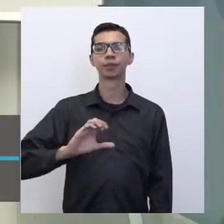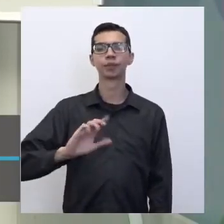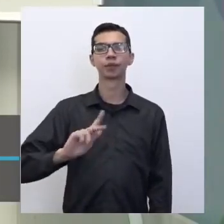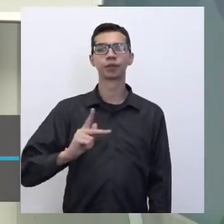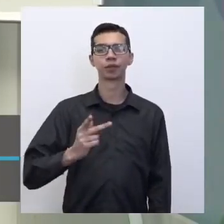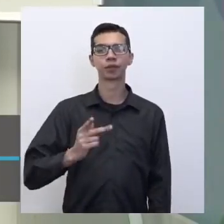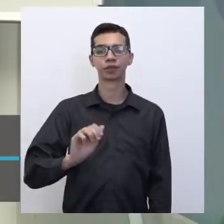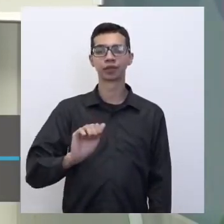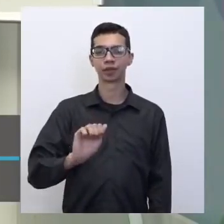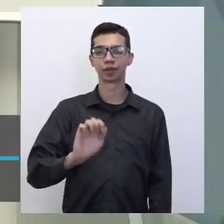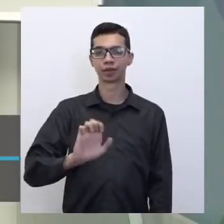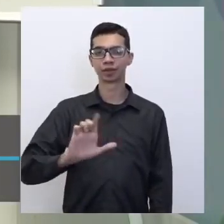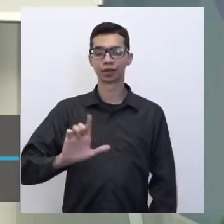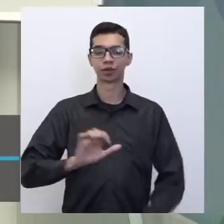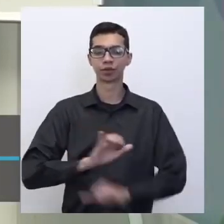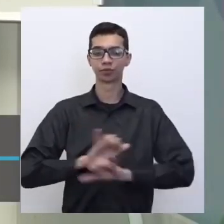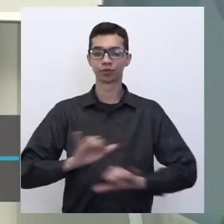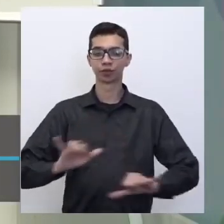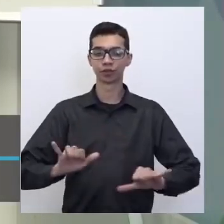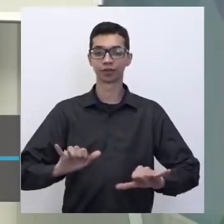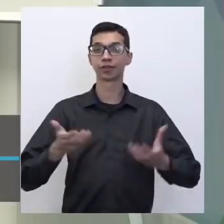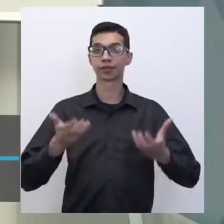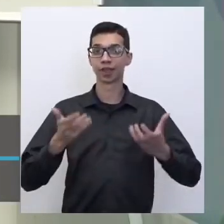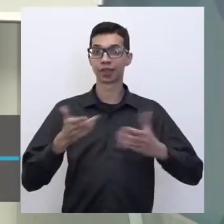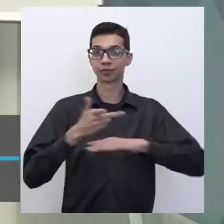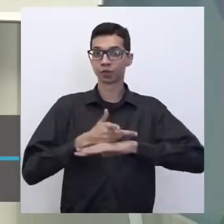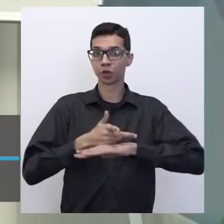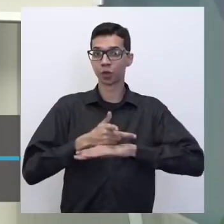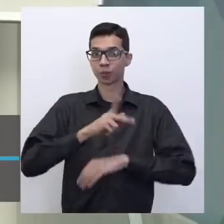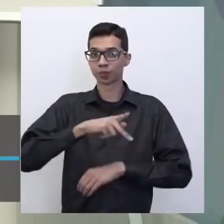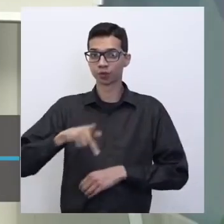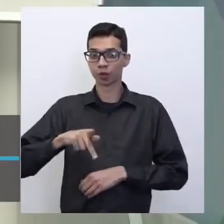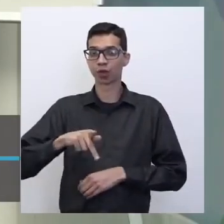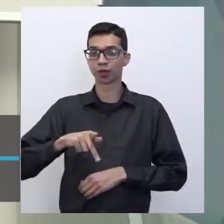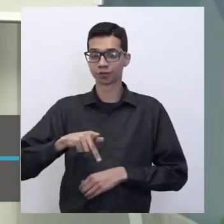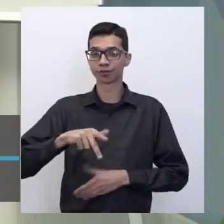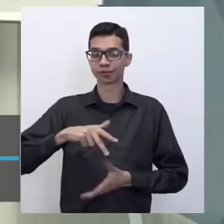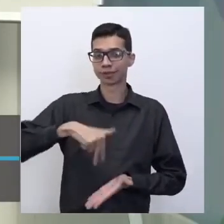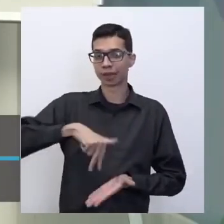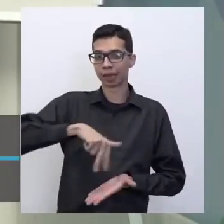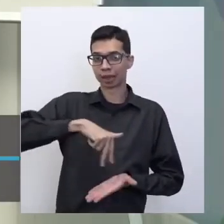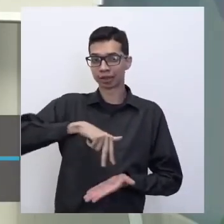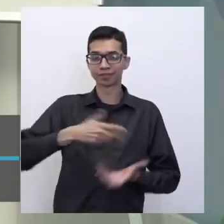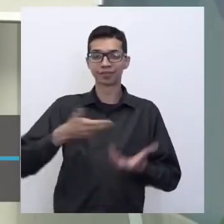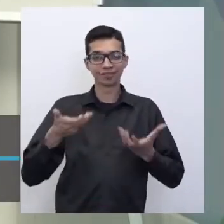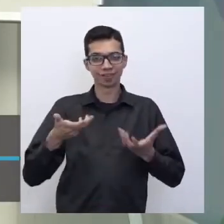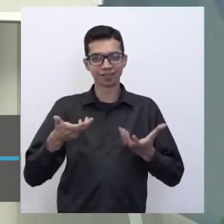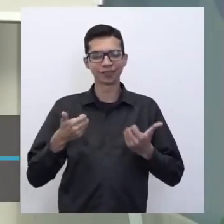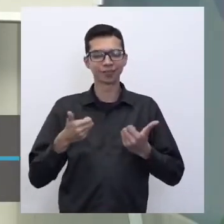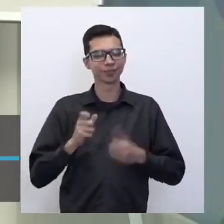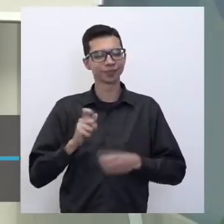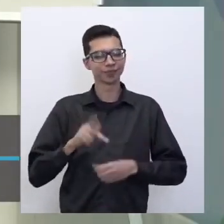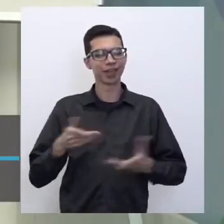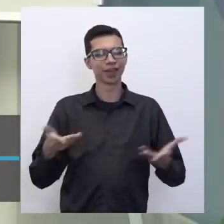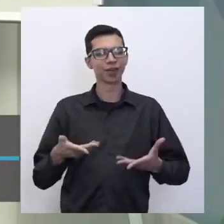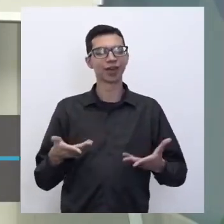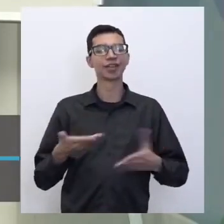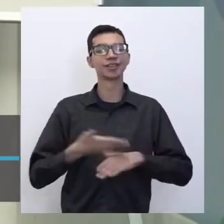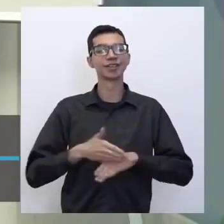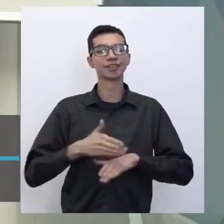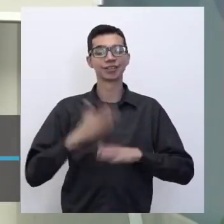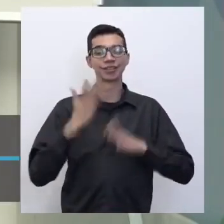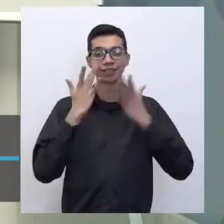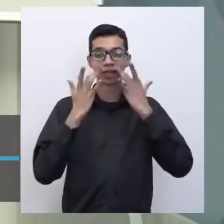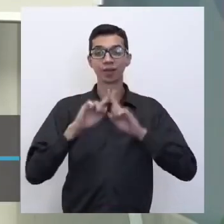aqui que queremos mais vídeos dos professores dançando. Bom, Micael, agora nós estamos na habilidade de teatro, mas eu já estou conversando com a